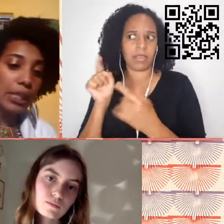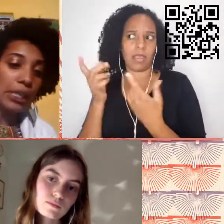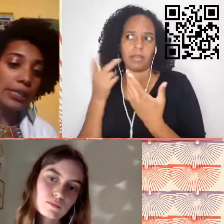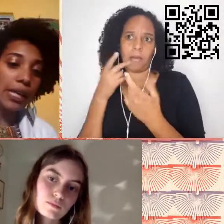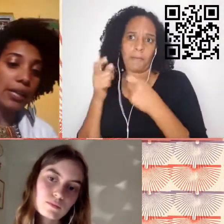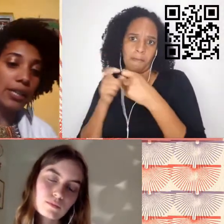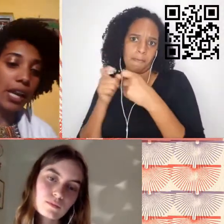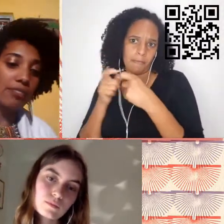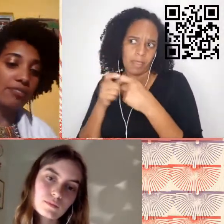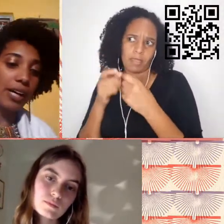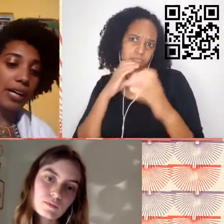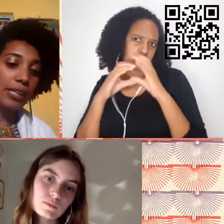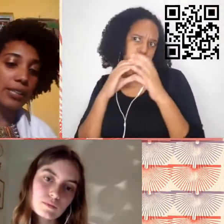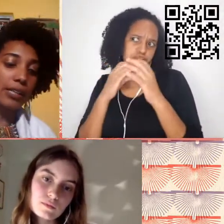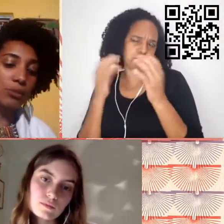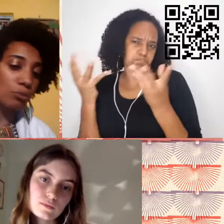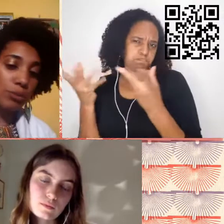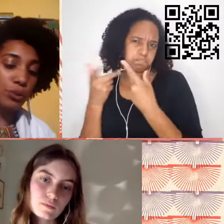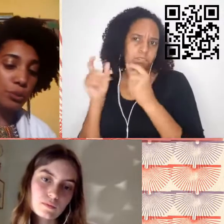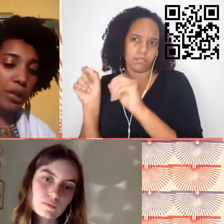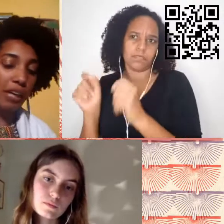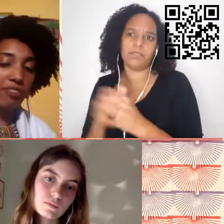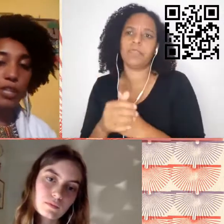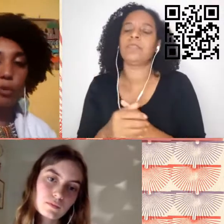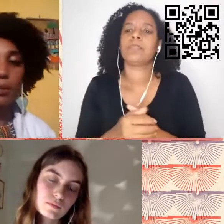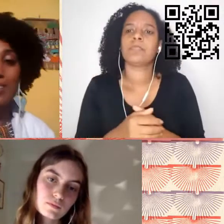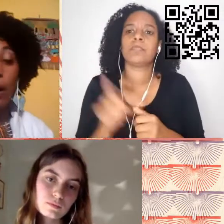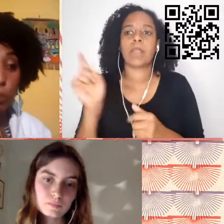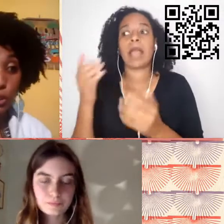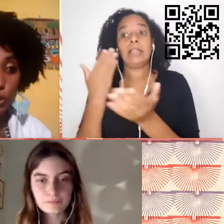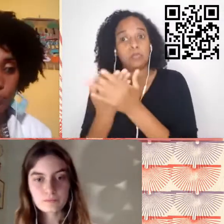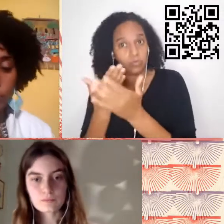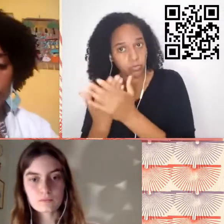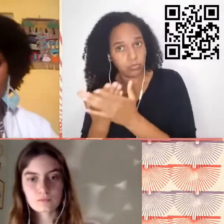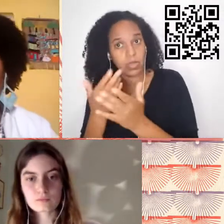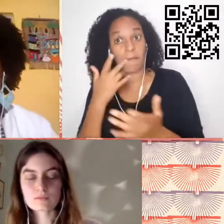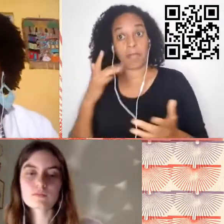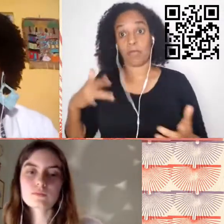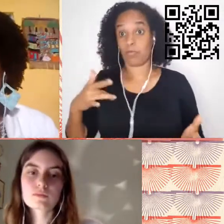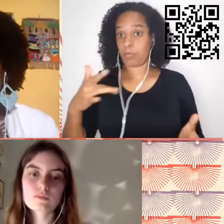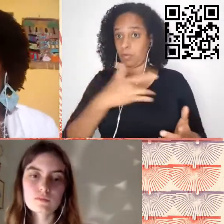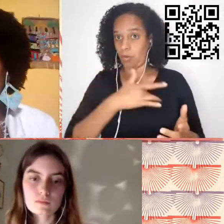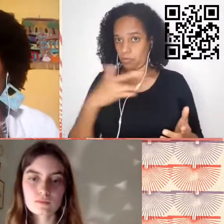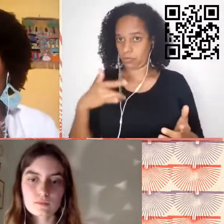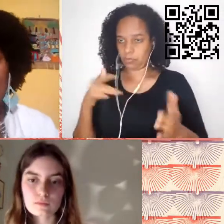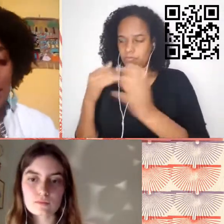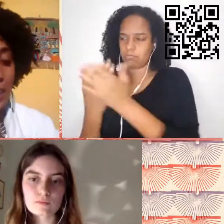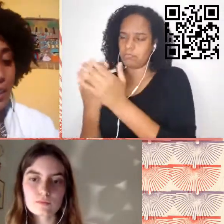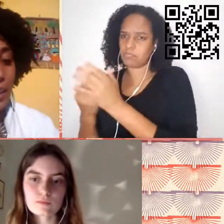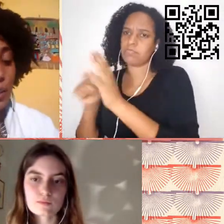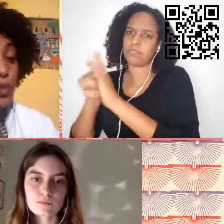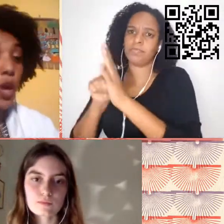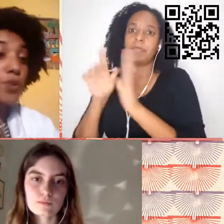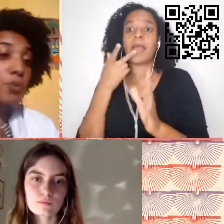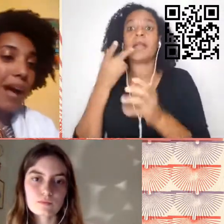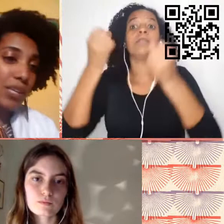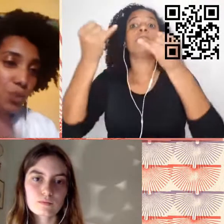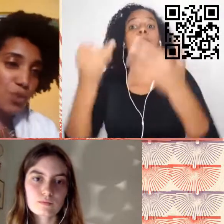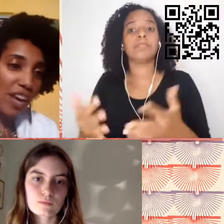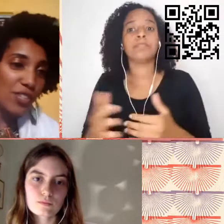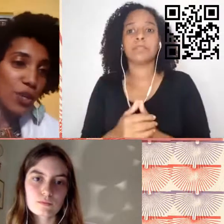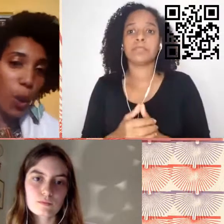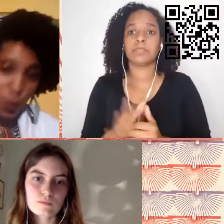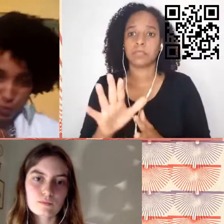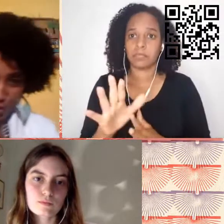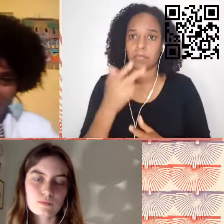incrível, né? Que ela fala, num estudo que ela fez sobre saúde, ela fala assim, os nossos